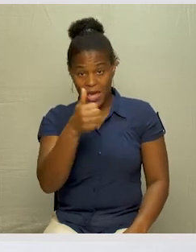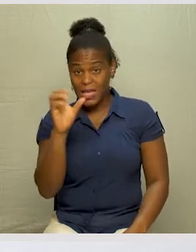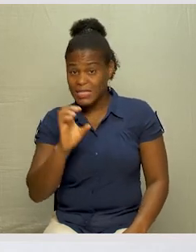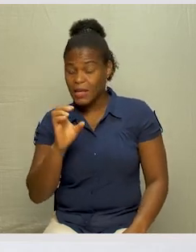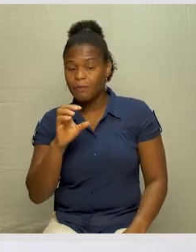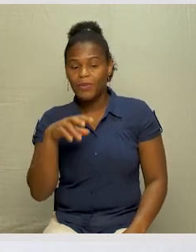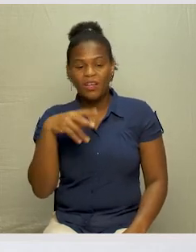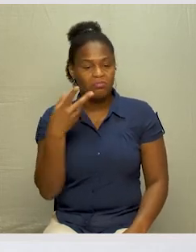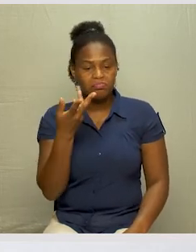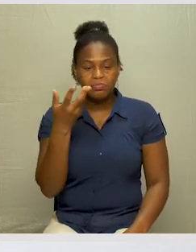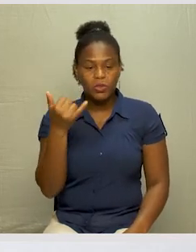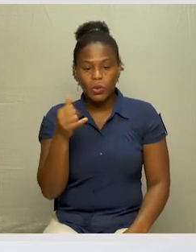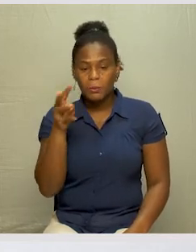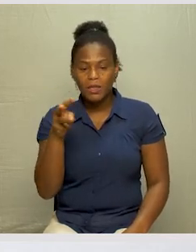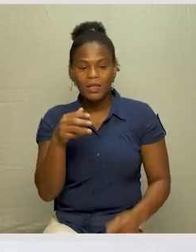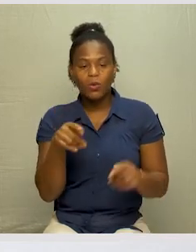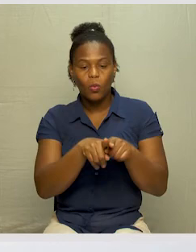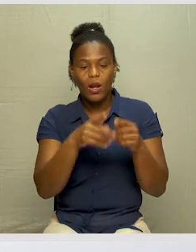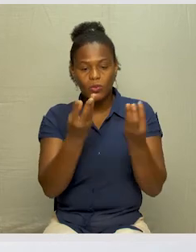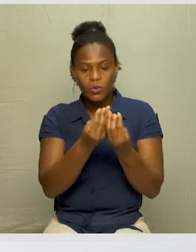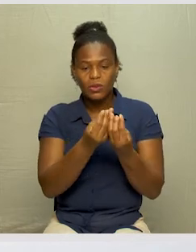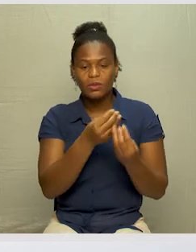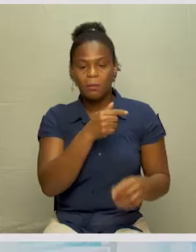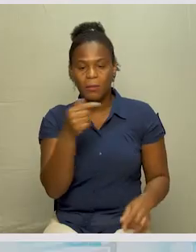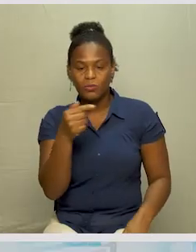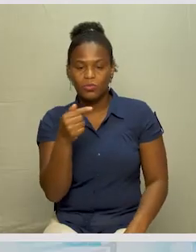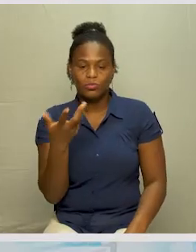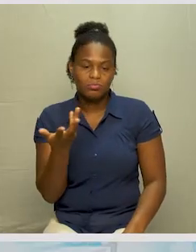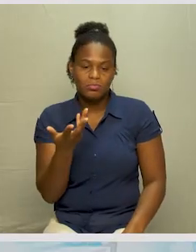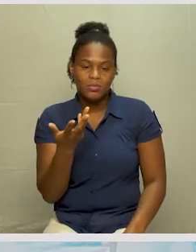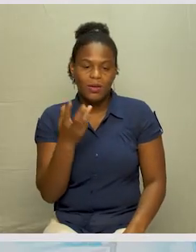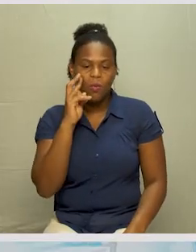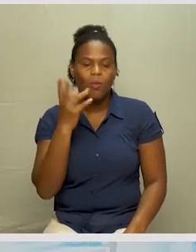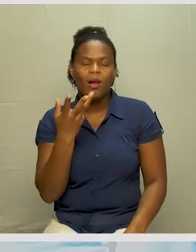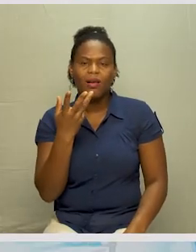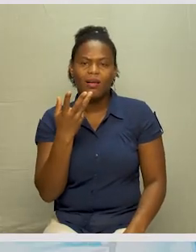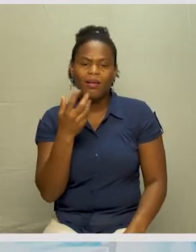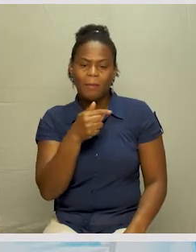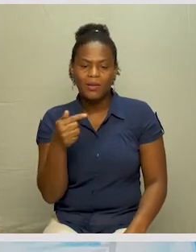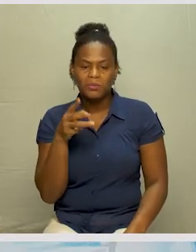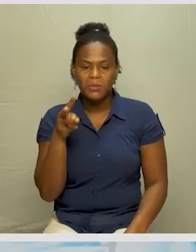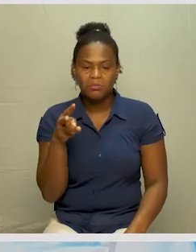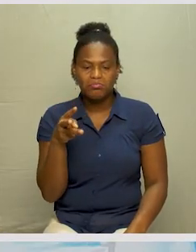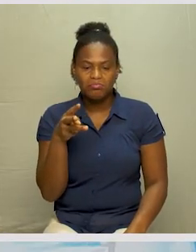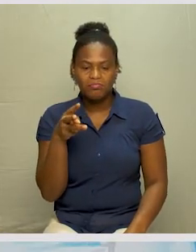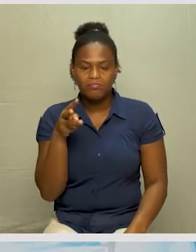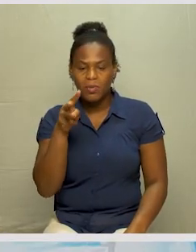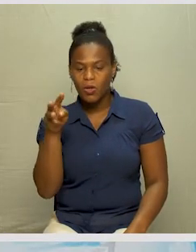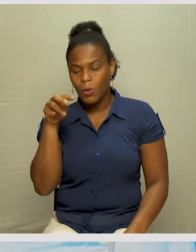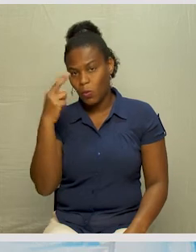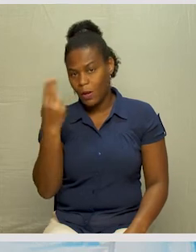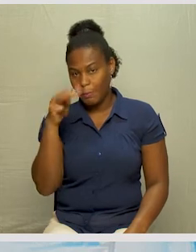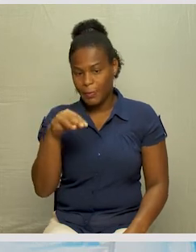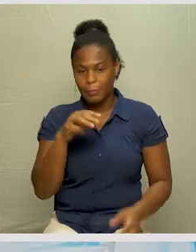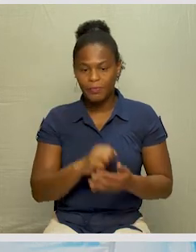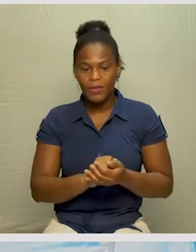de menos 1.000 milhões de unidades monetárias. Saldo negativo, qual é a conclusão que nós tiramos?